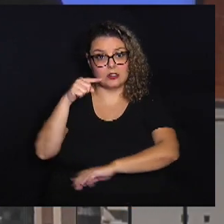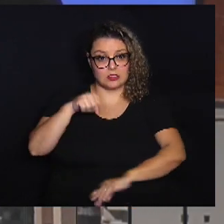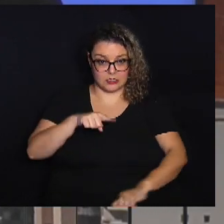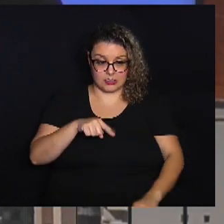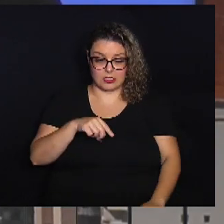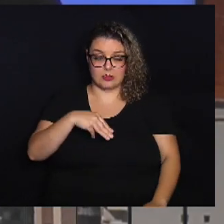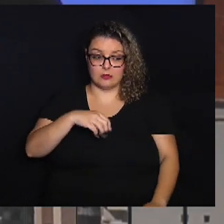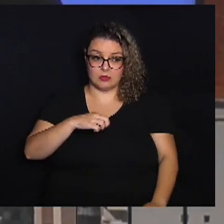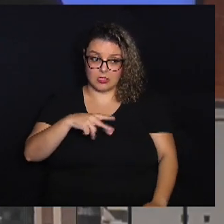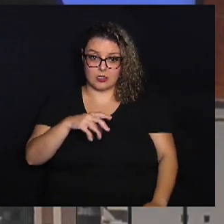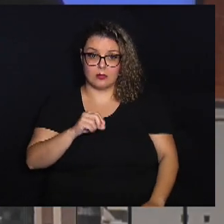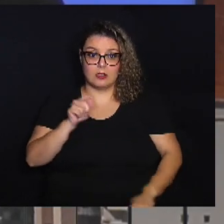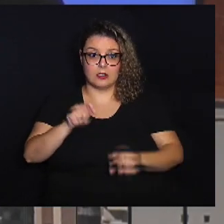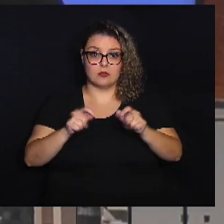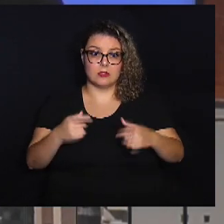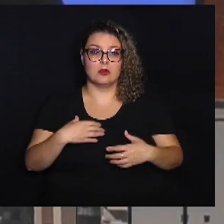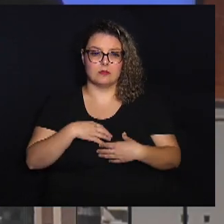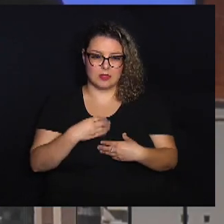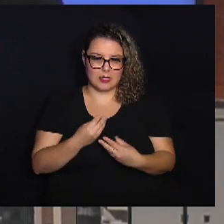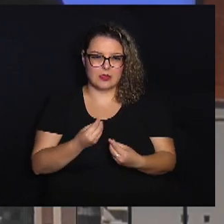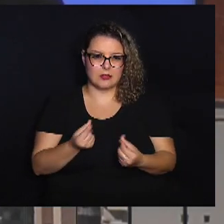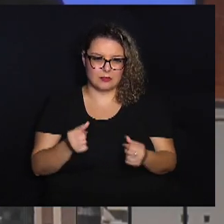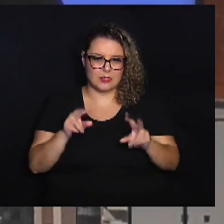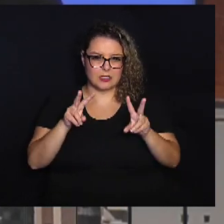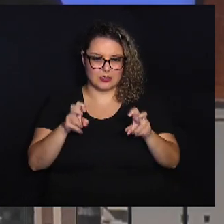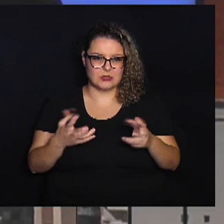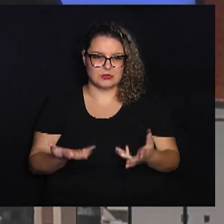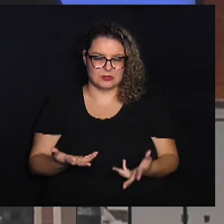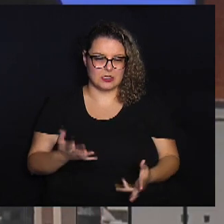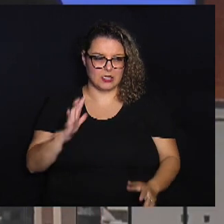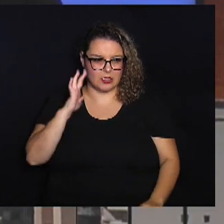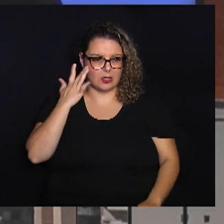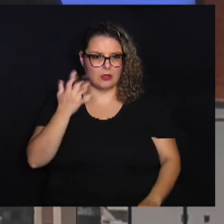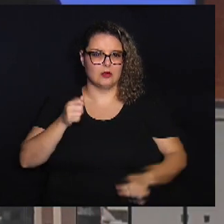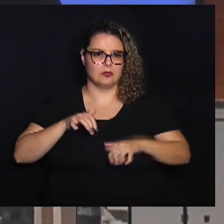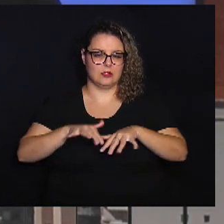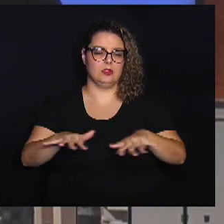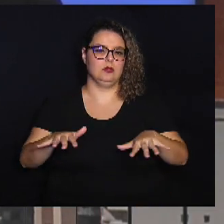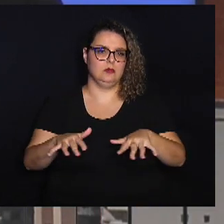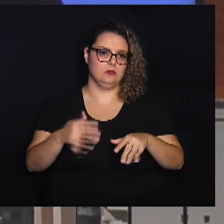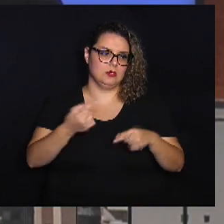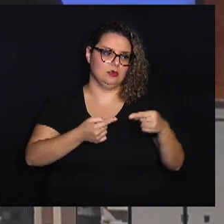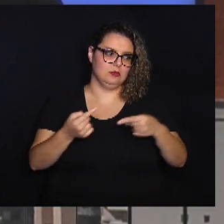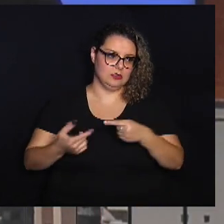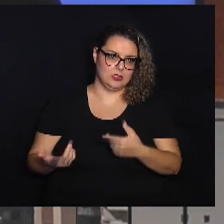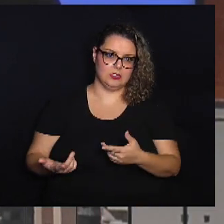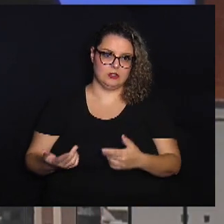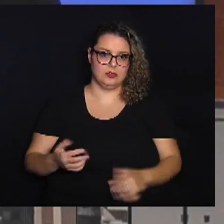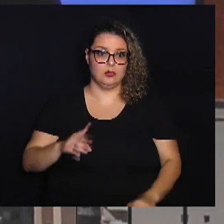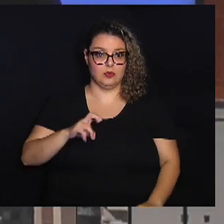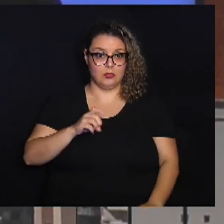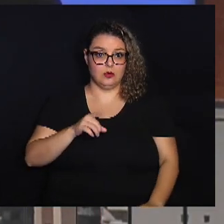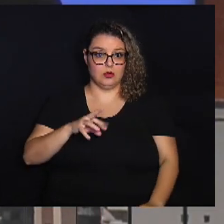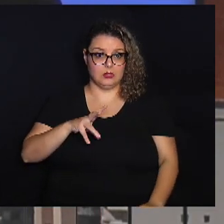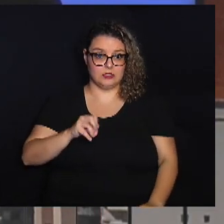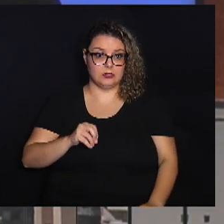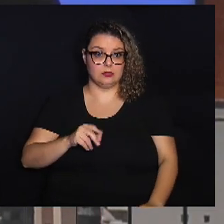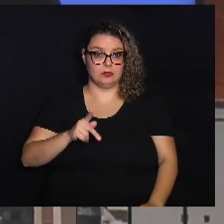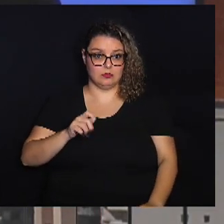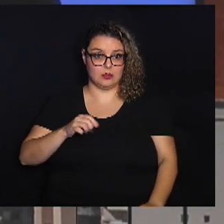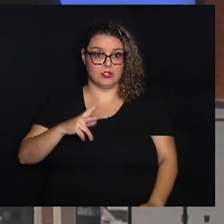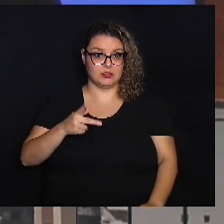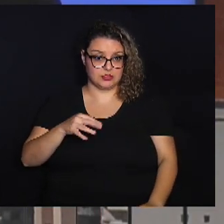que as pessoas estão muito sensíveis a esse tema, né? Acho que por isso repercutiu tanto. E até o Rodrigo Pacheco falou, calma, gente, que ainda